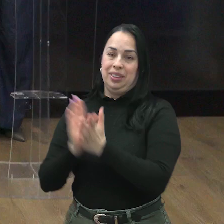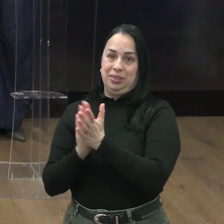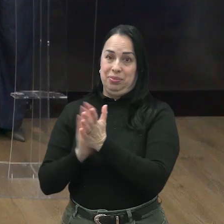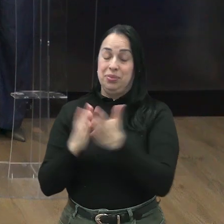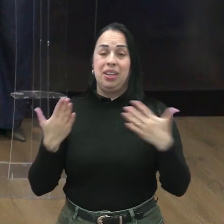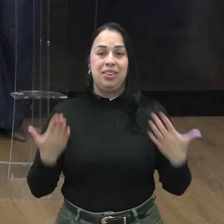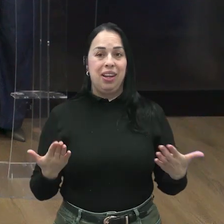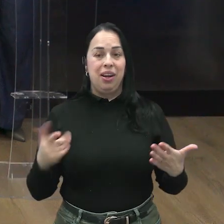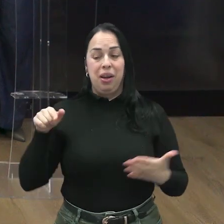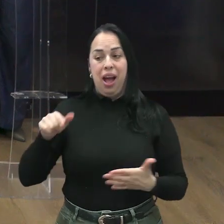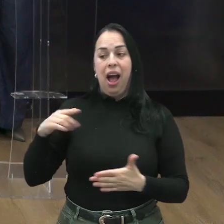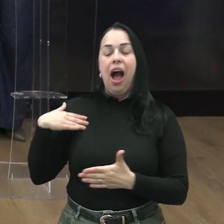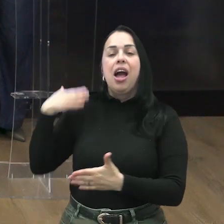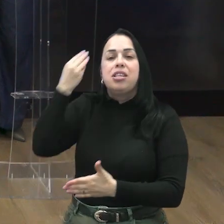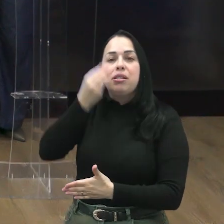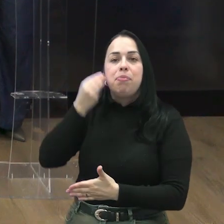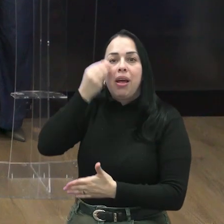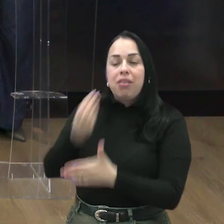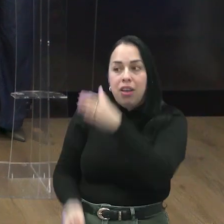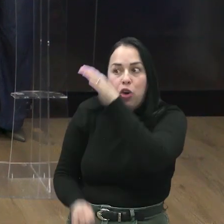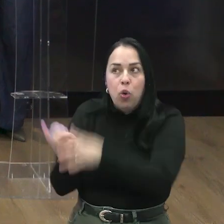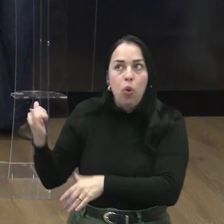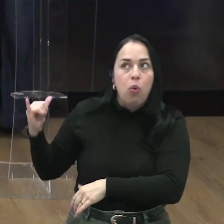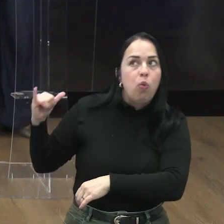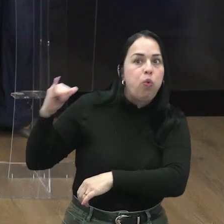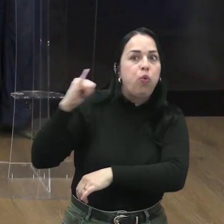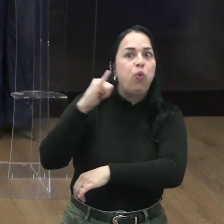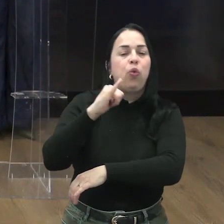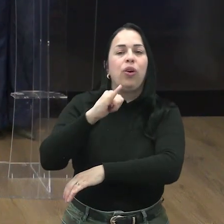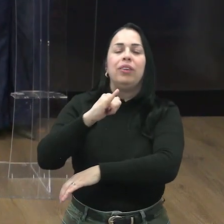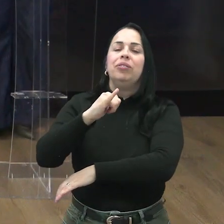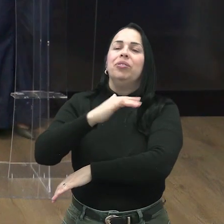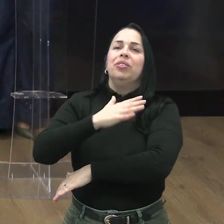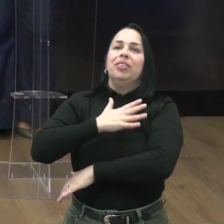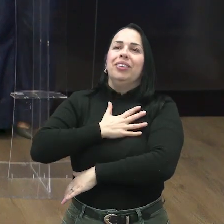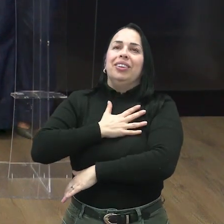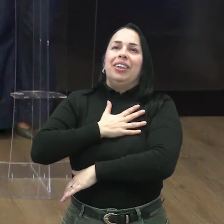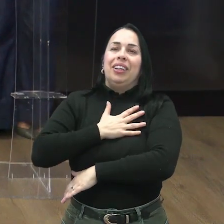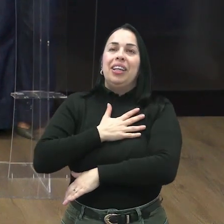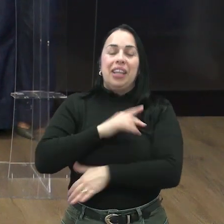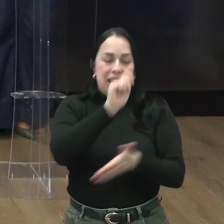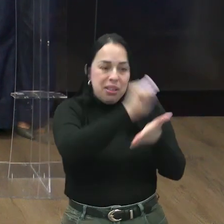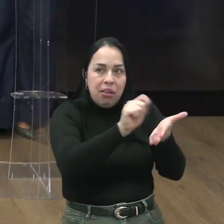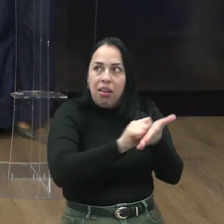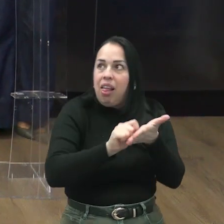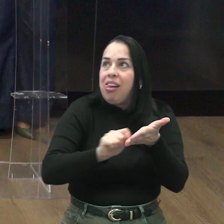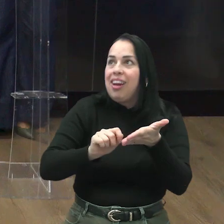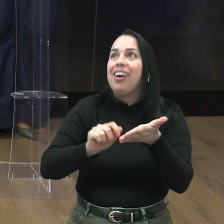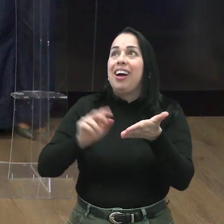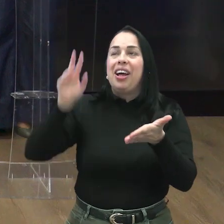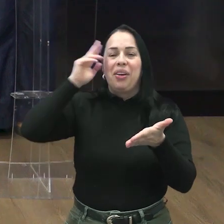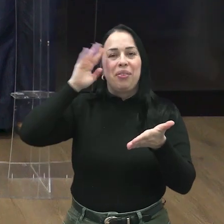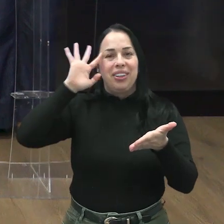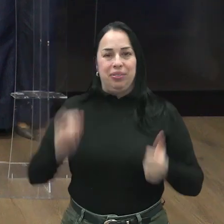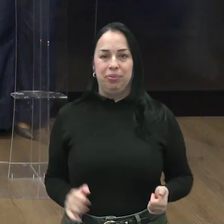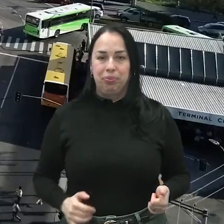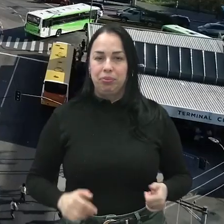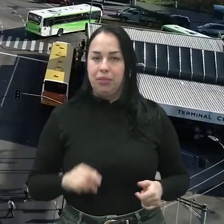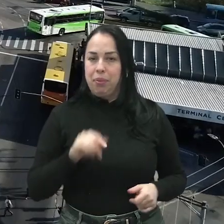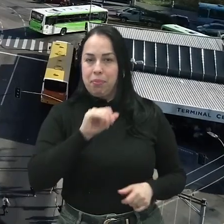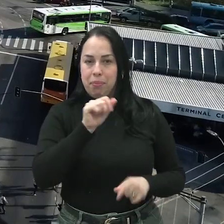e do pai da aviação. E a trajetória do homem que inventou o avião é inspiração para escritores da